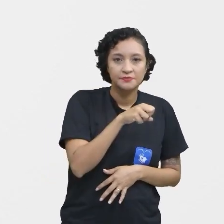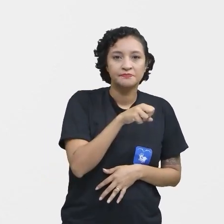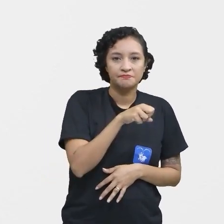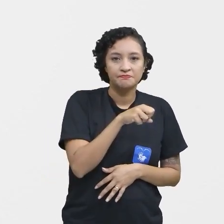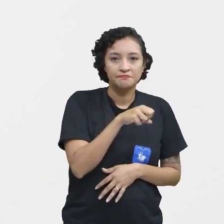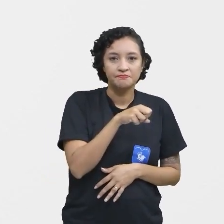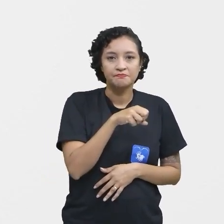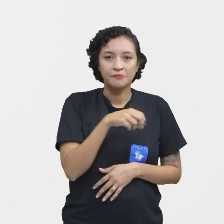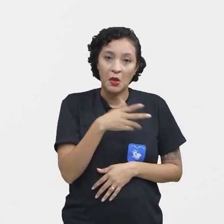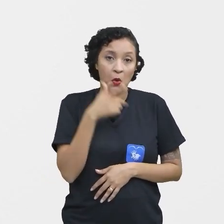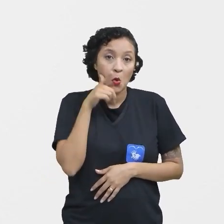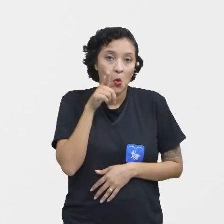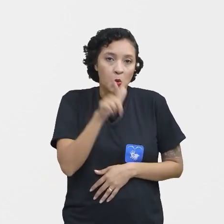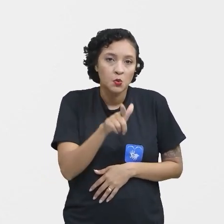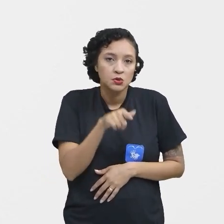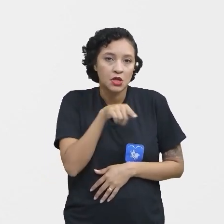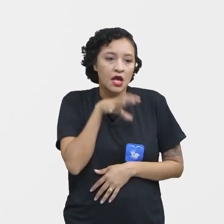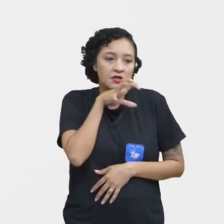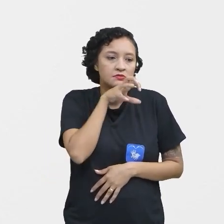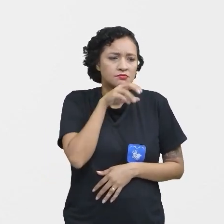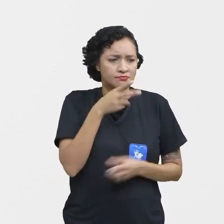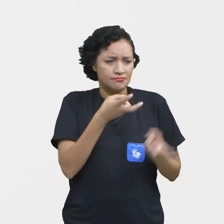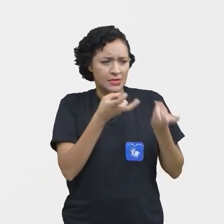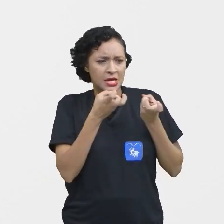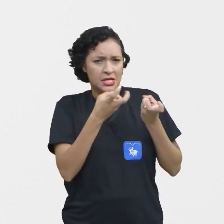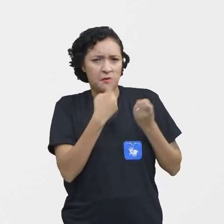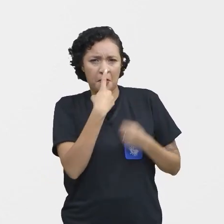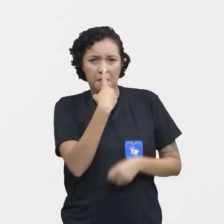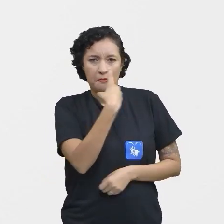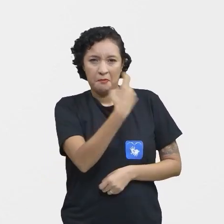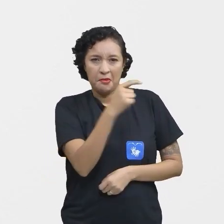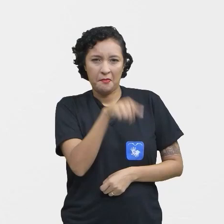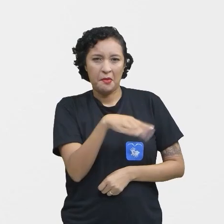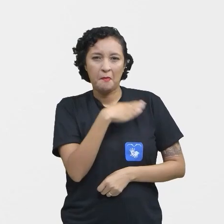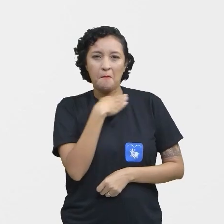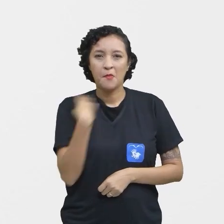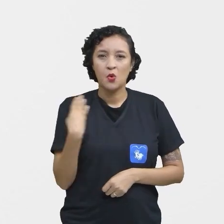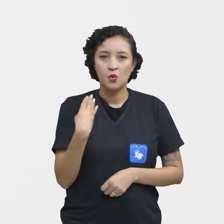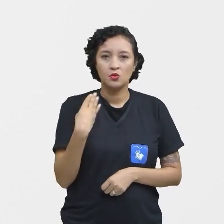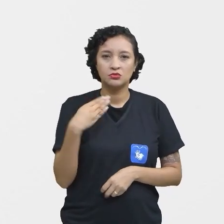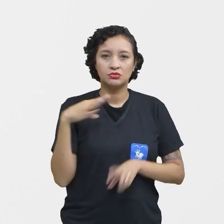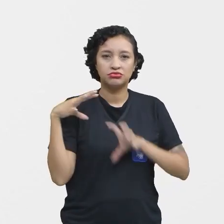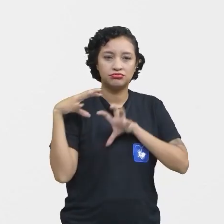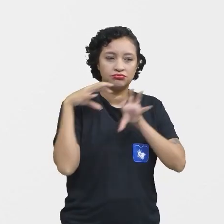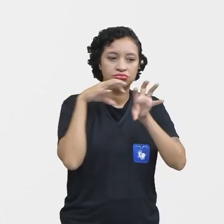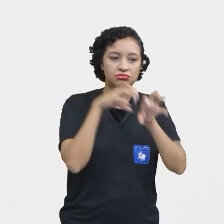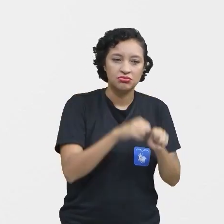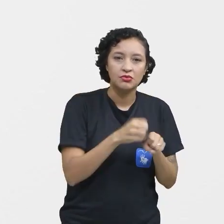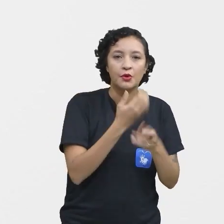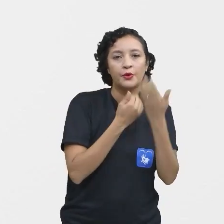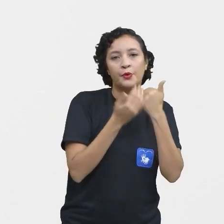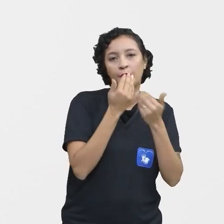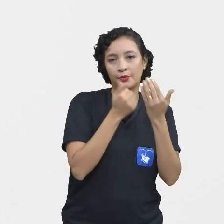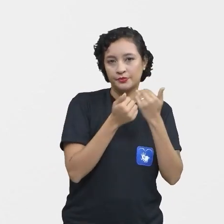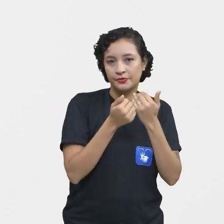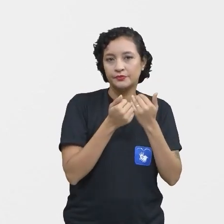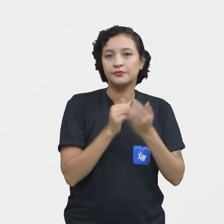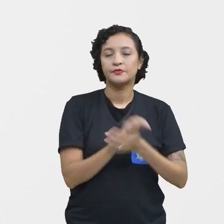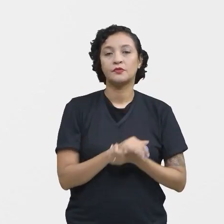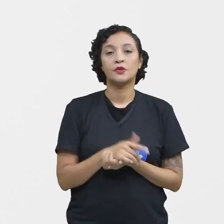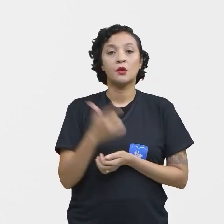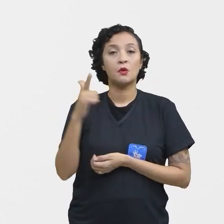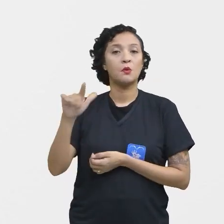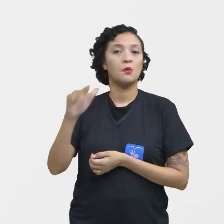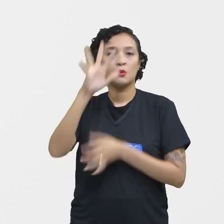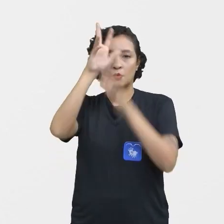eles conseguem identificar onde está e ali conseguem se alimentar. Outros animais